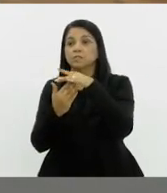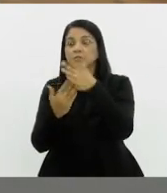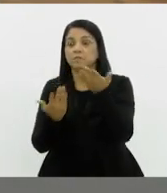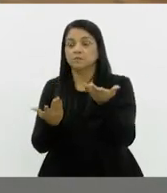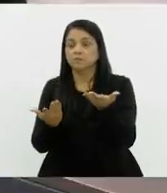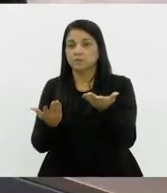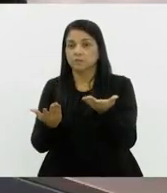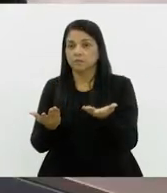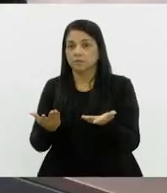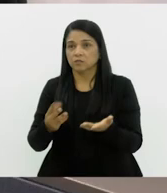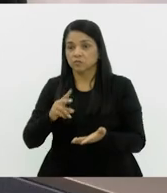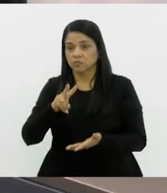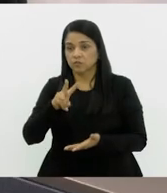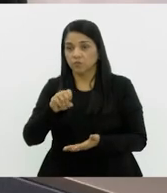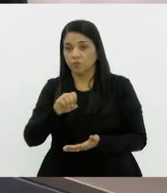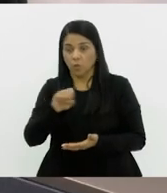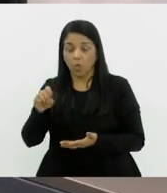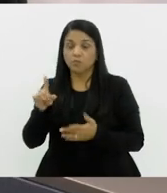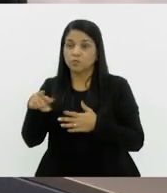essa proposta de associação que o...